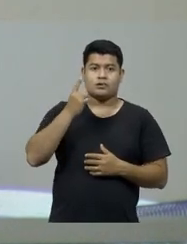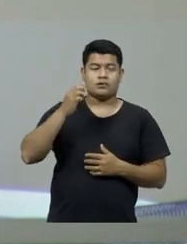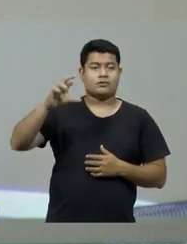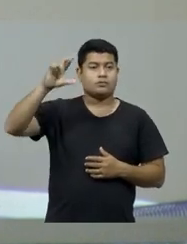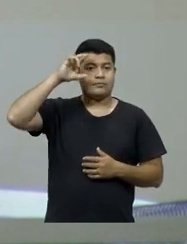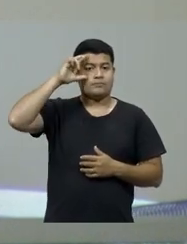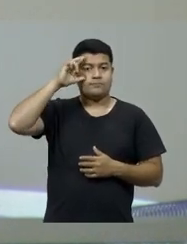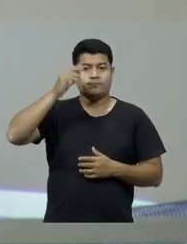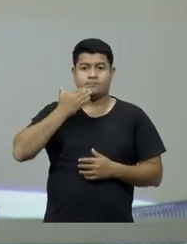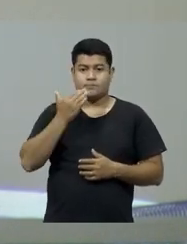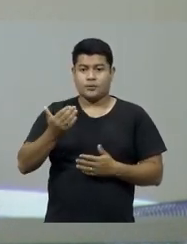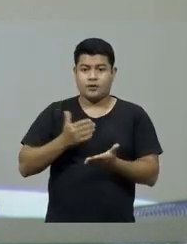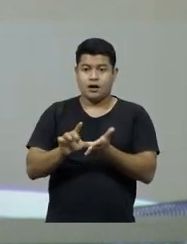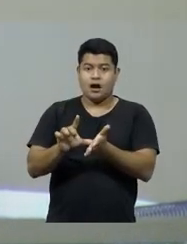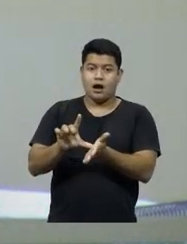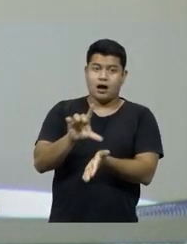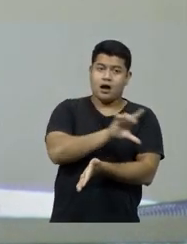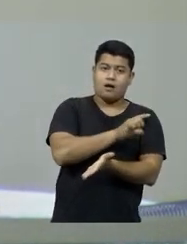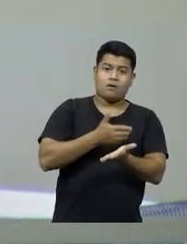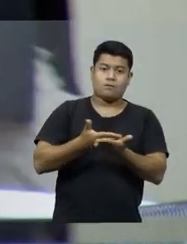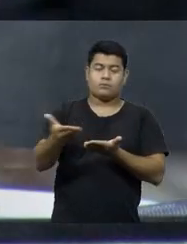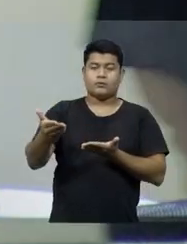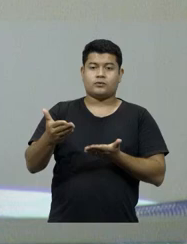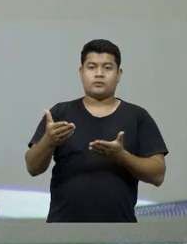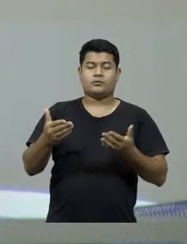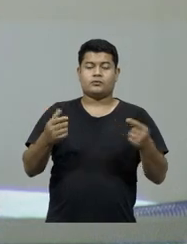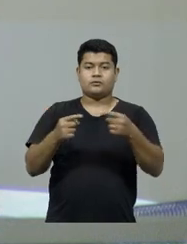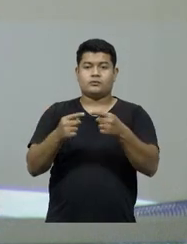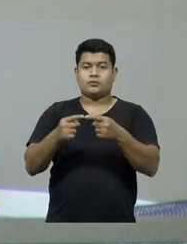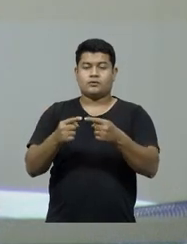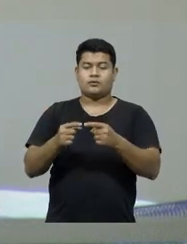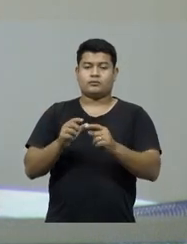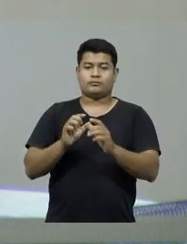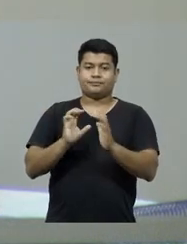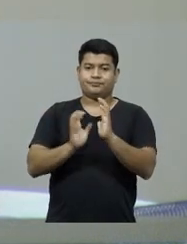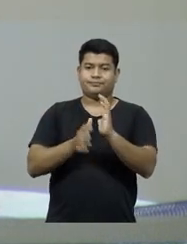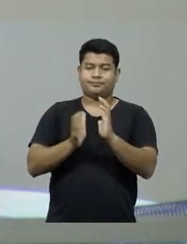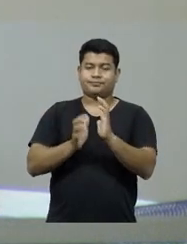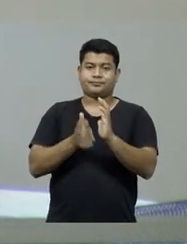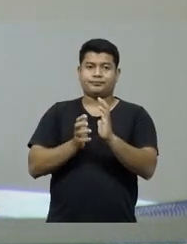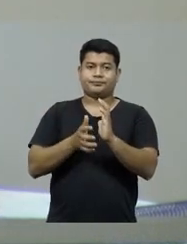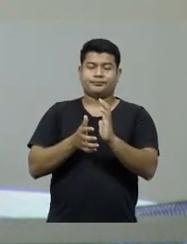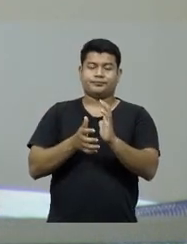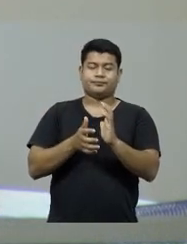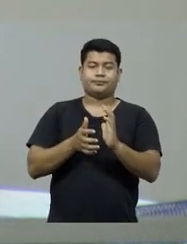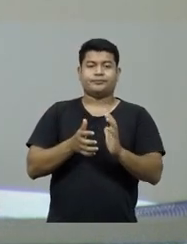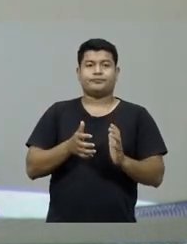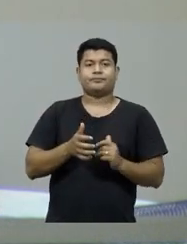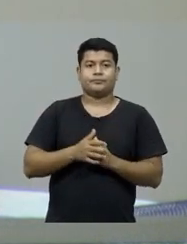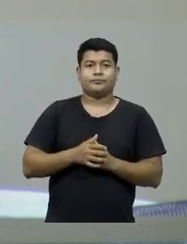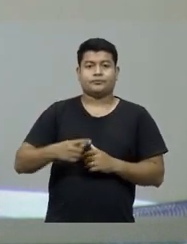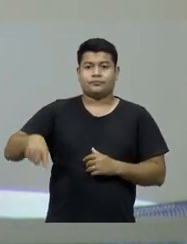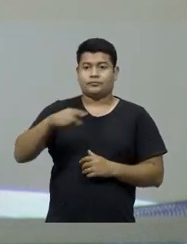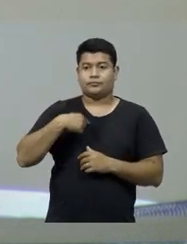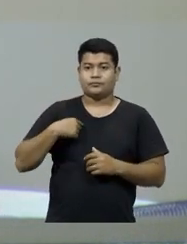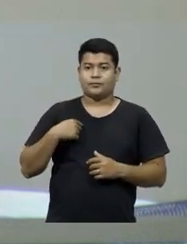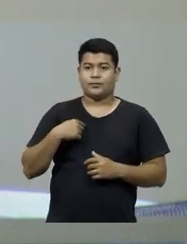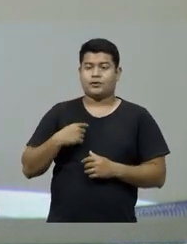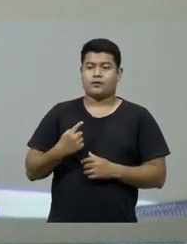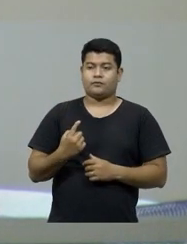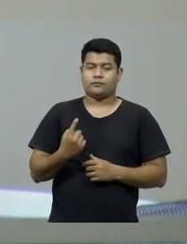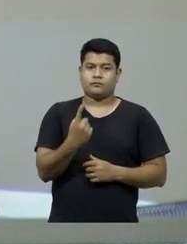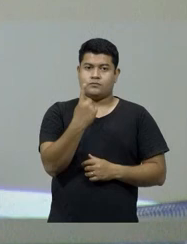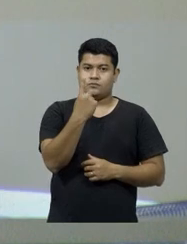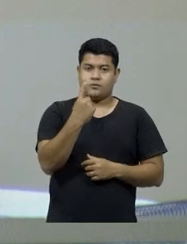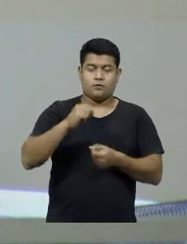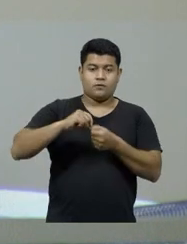que, antes de nós iniciarmos o horário destinado aos partidos políticos, nós observássemos um minuto de